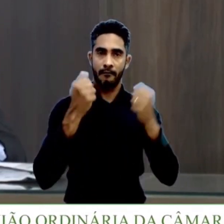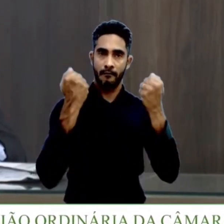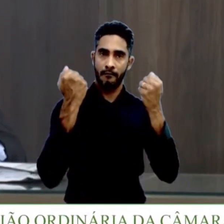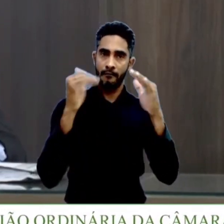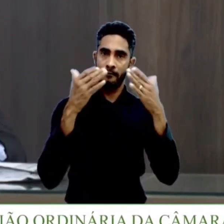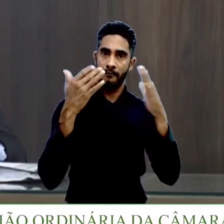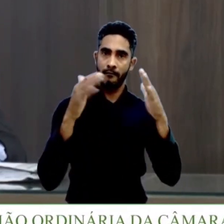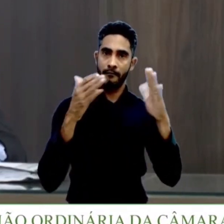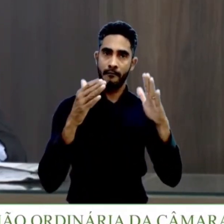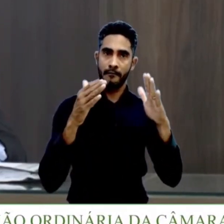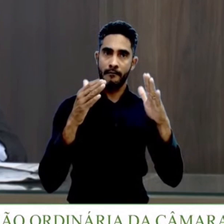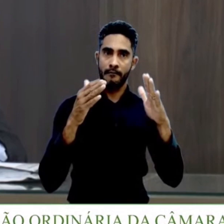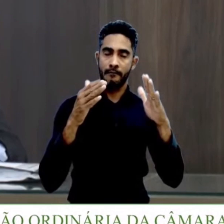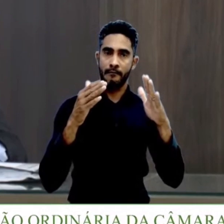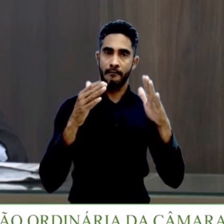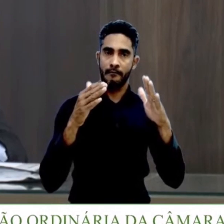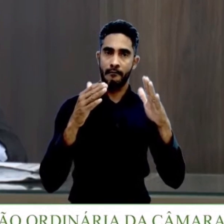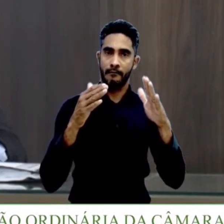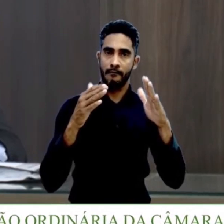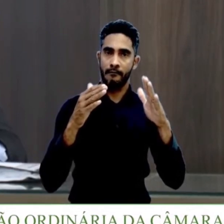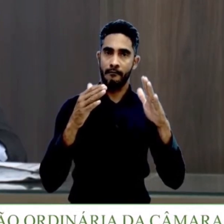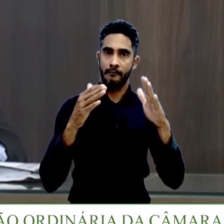aos cerimonialistas,